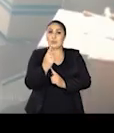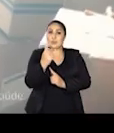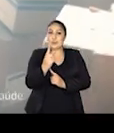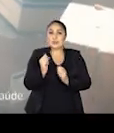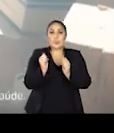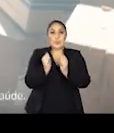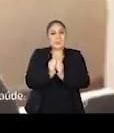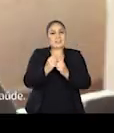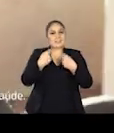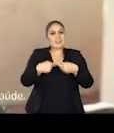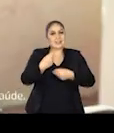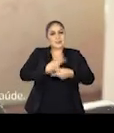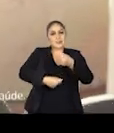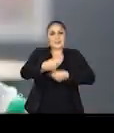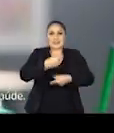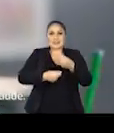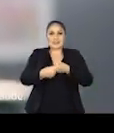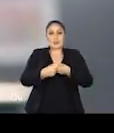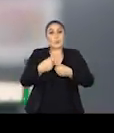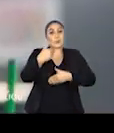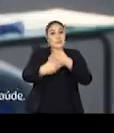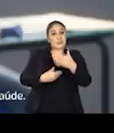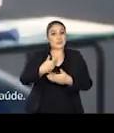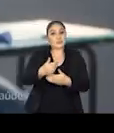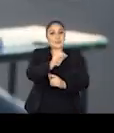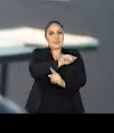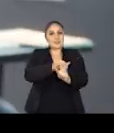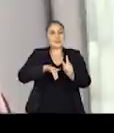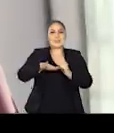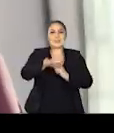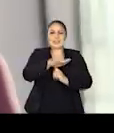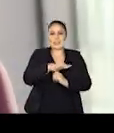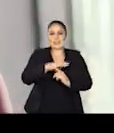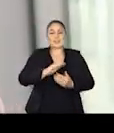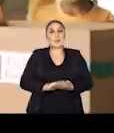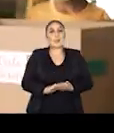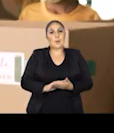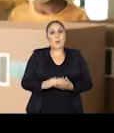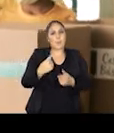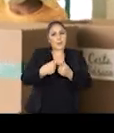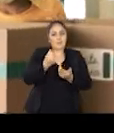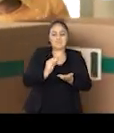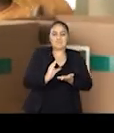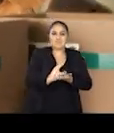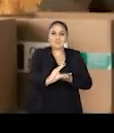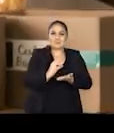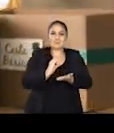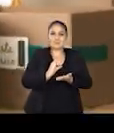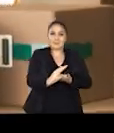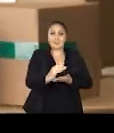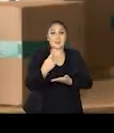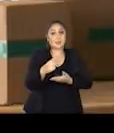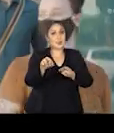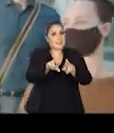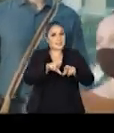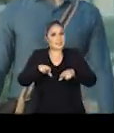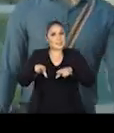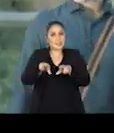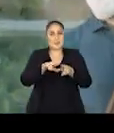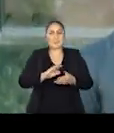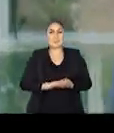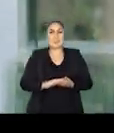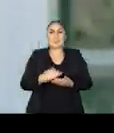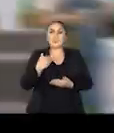você une as suas necessidades financeiras como desenvolvimento da sociedade Por que resistimos os recursos na sua região